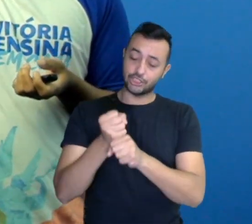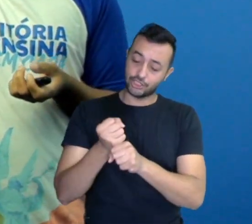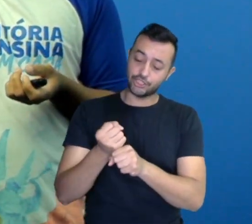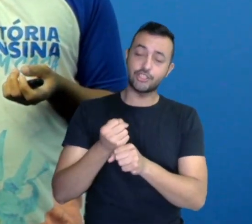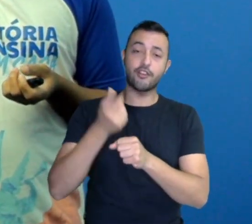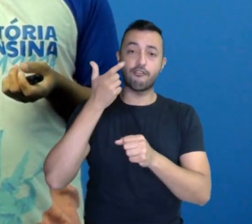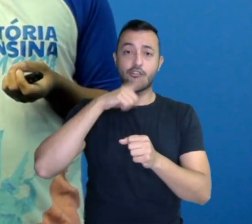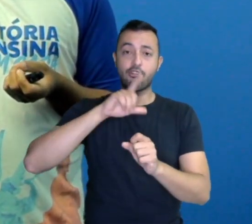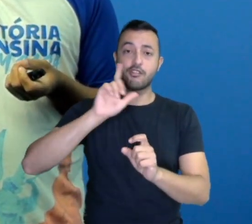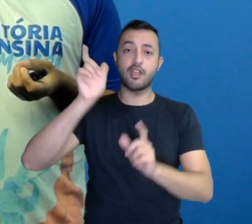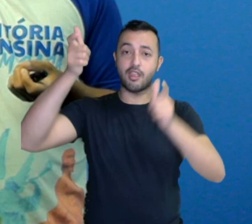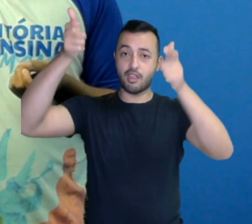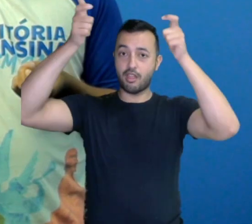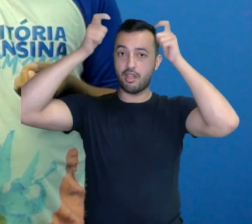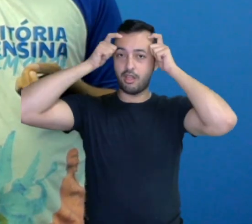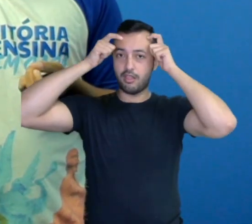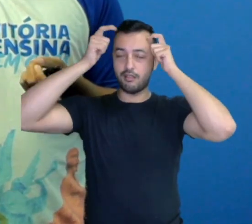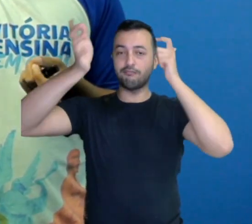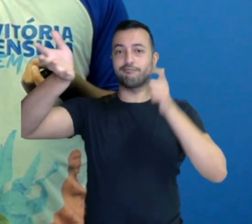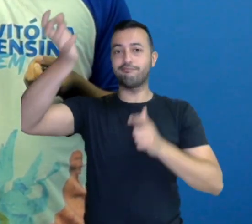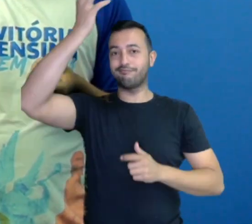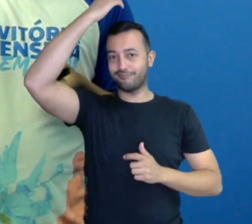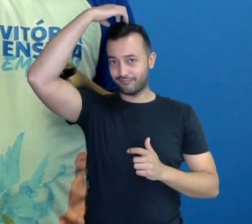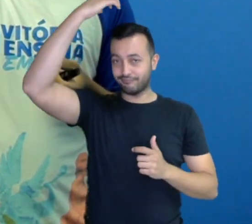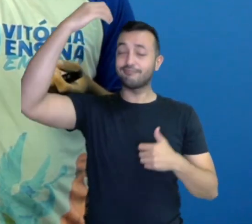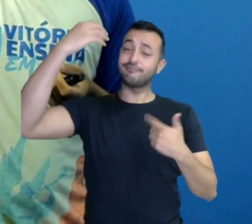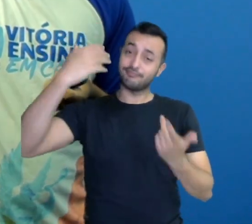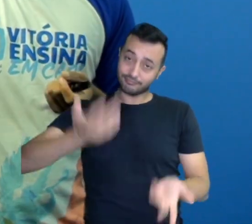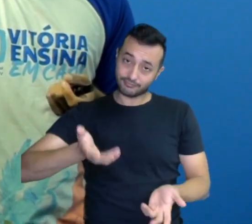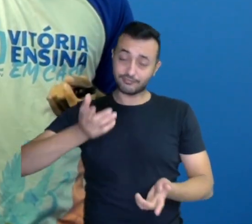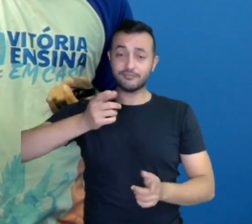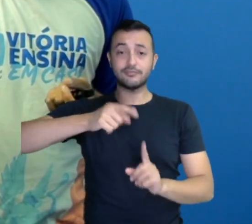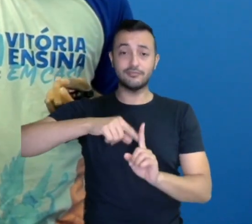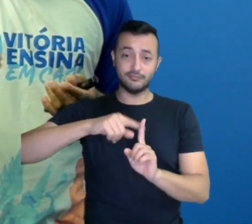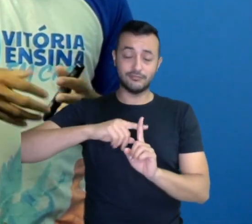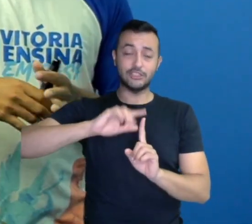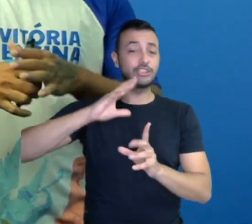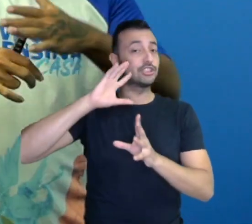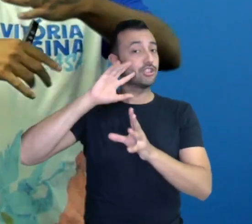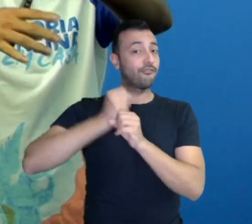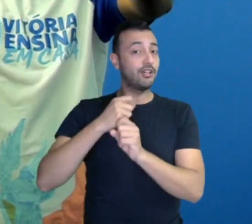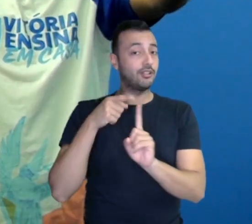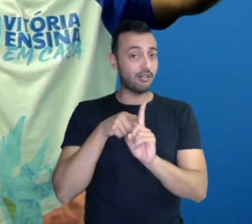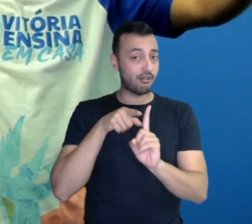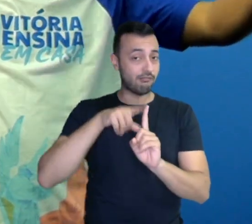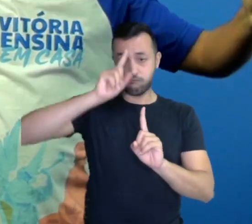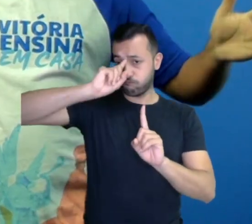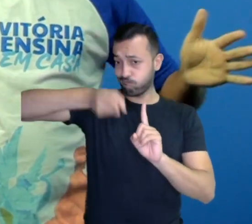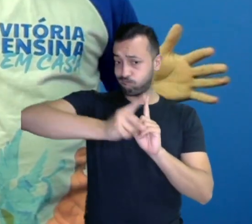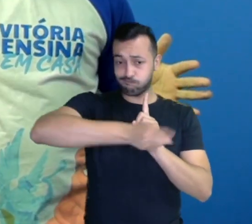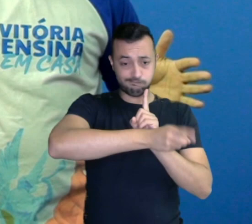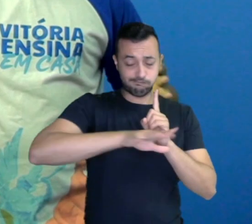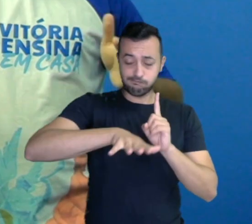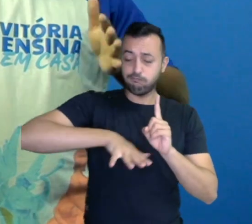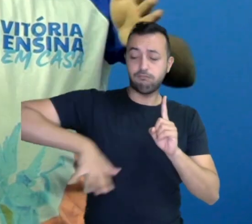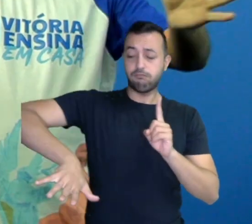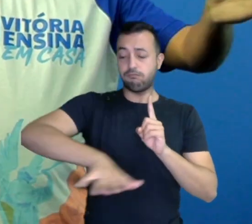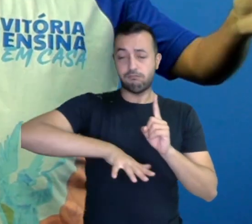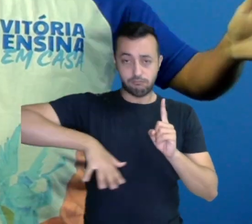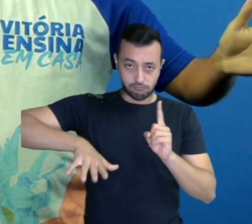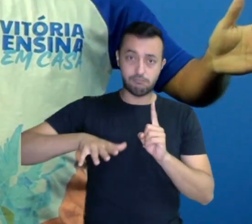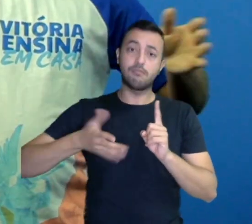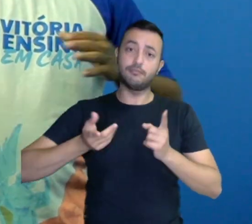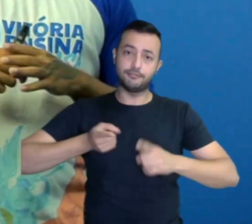tornem reis. Né? Esses reis, eles impõem a sua autoridade, né, naquela região onde